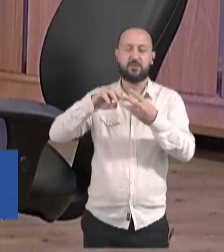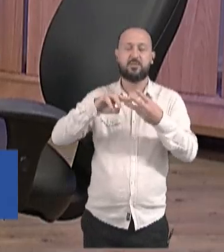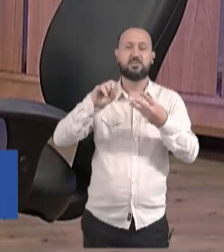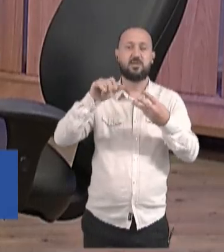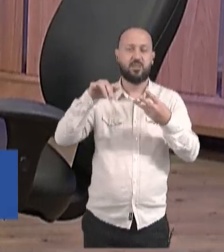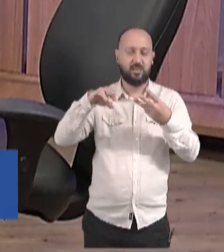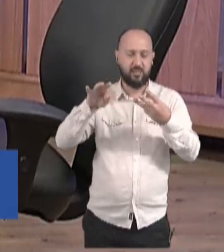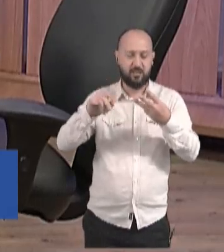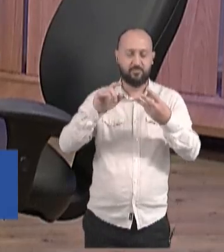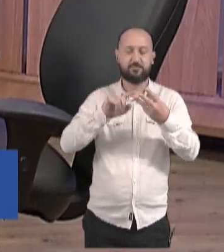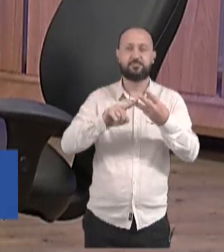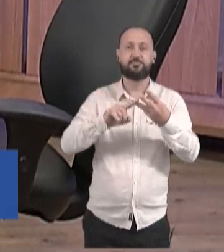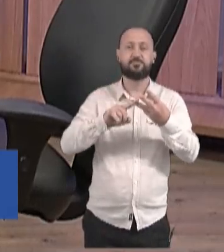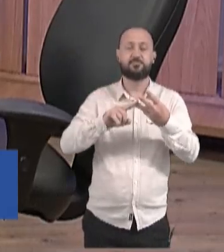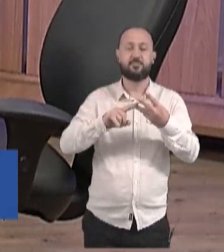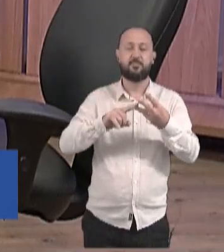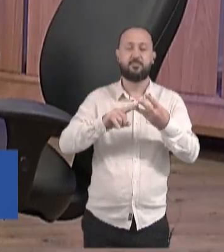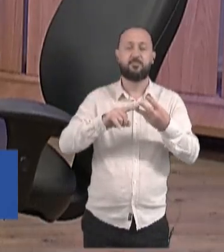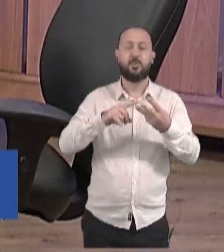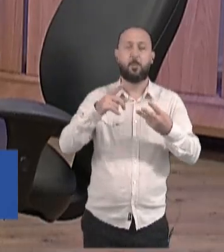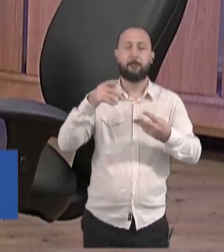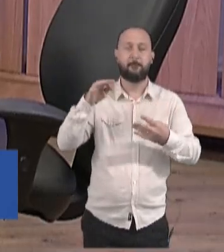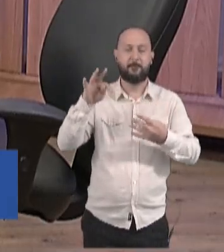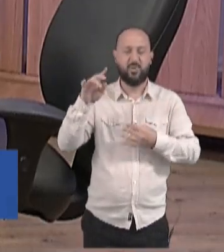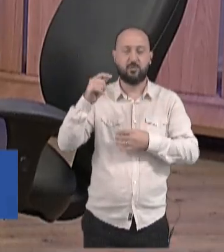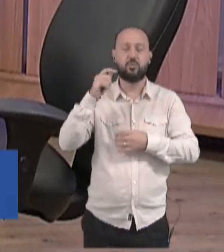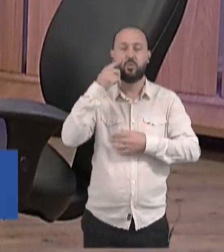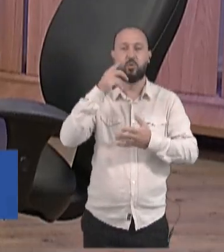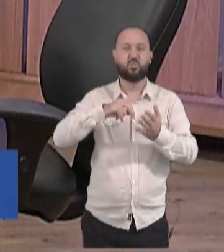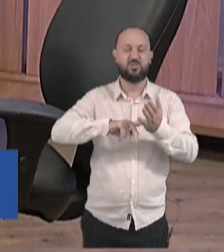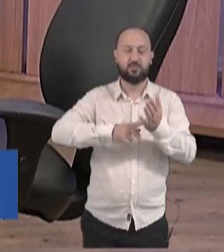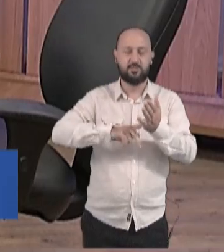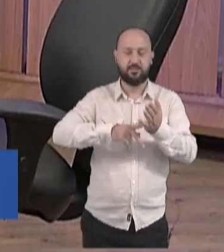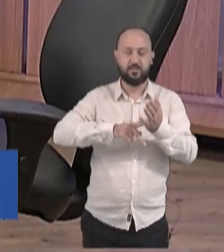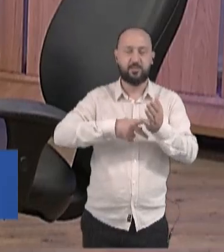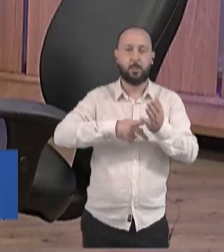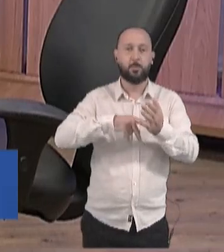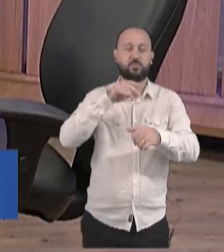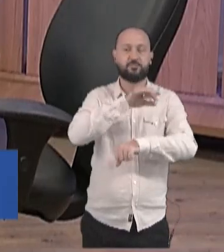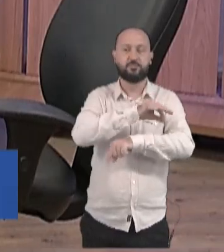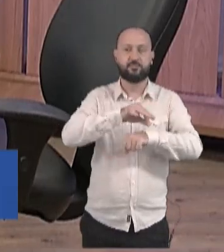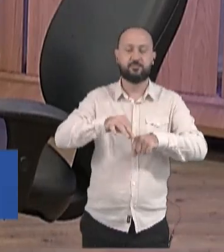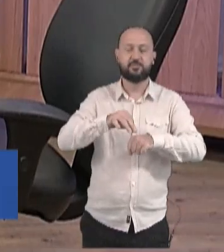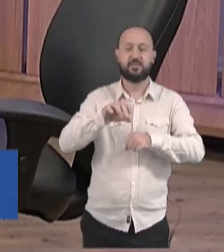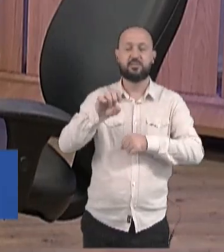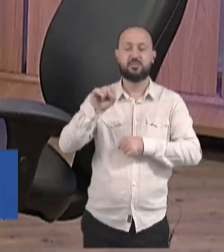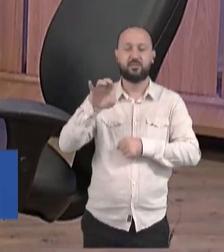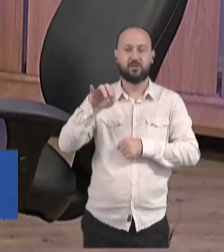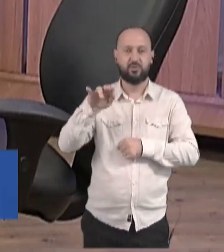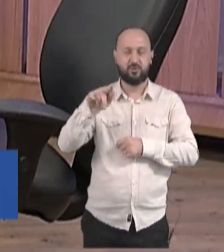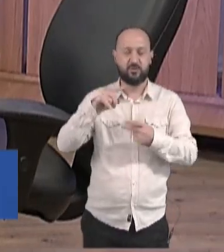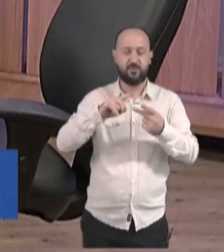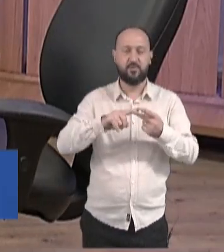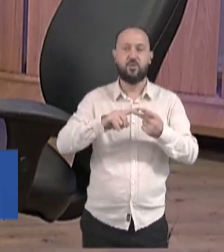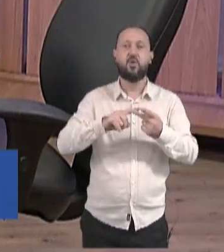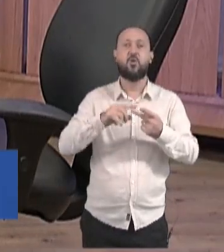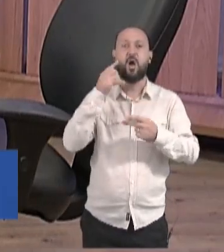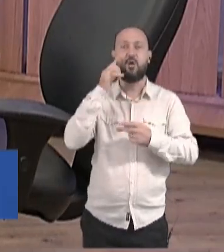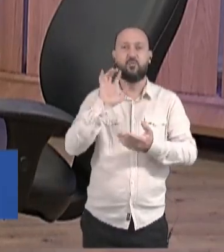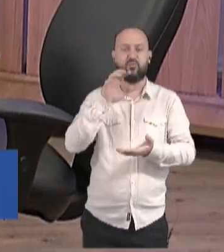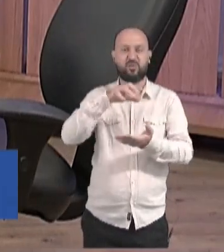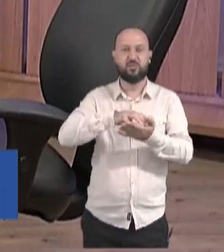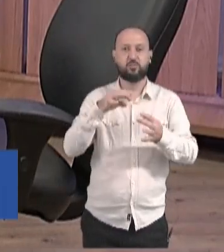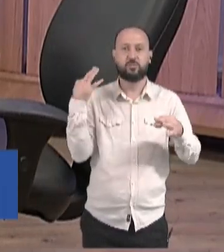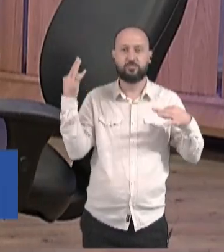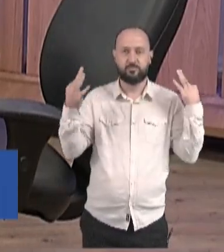do Aporé e a Bacia do Rio Pardo, o Sindicato dos Engenheiros de Mato Grosso do Sul, o SENGE, a Funditur, que é a Fundação de Turismo